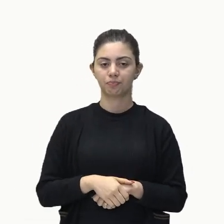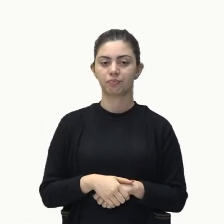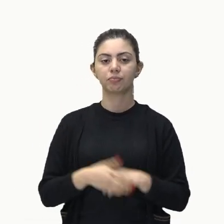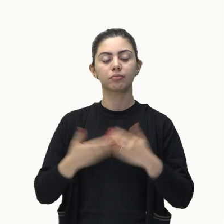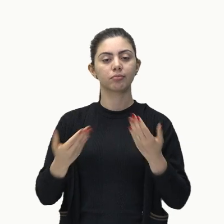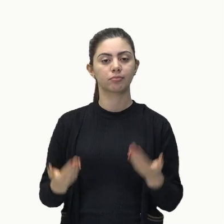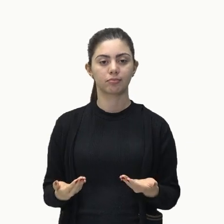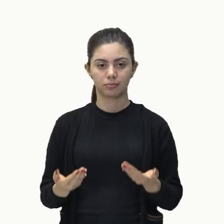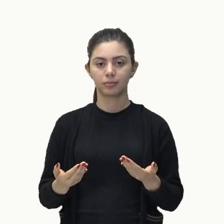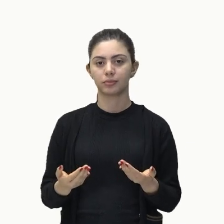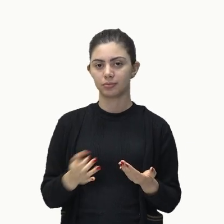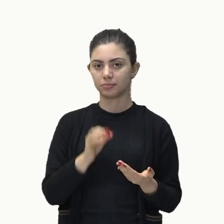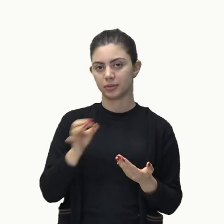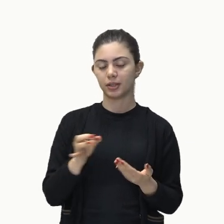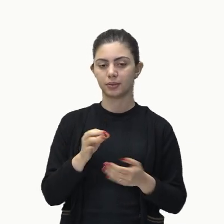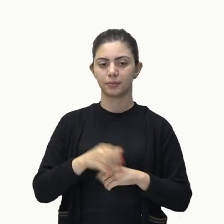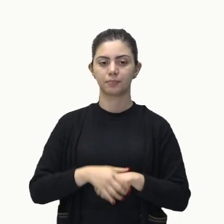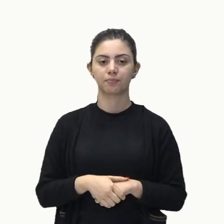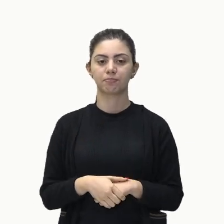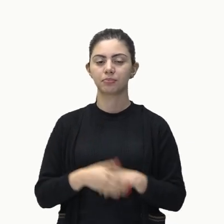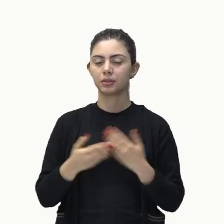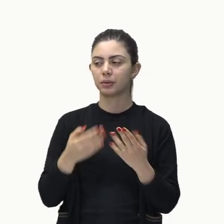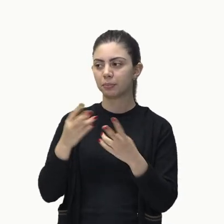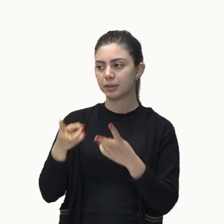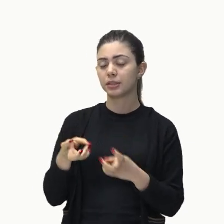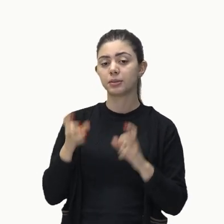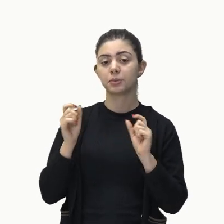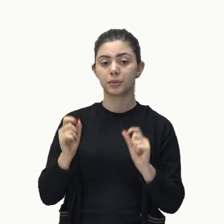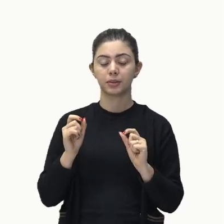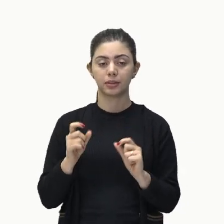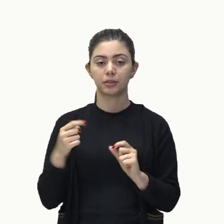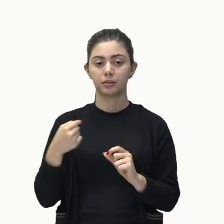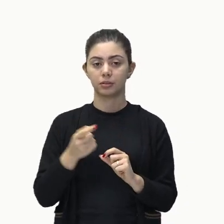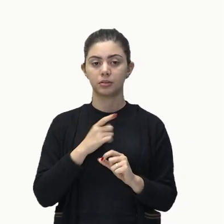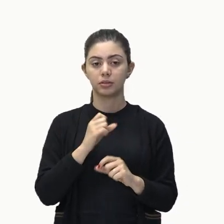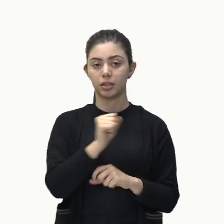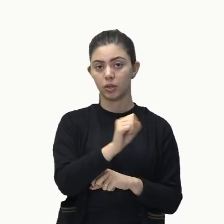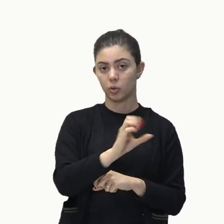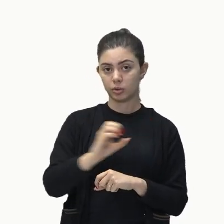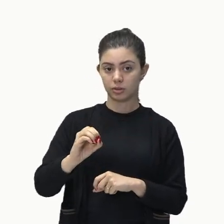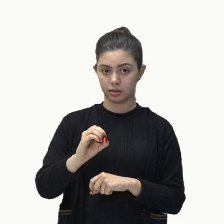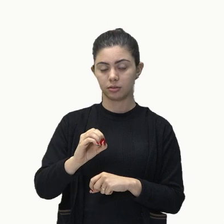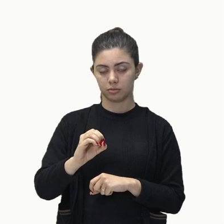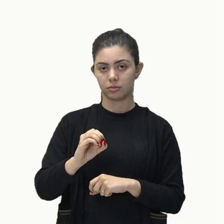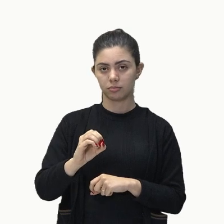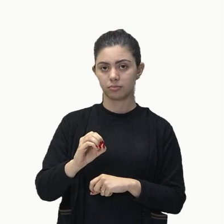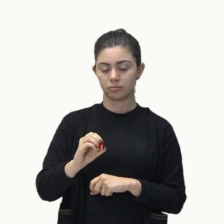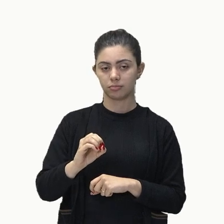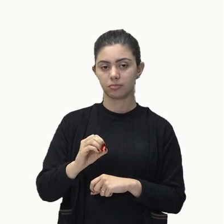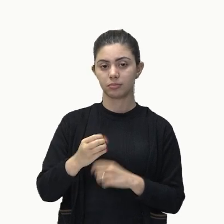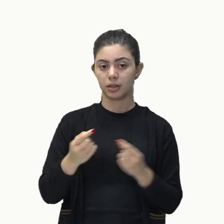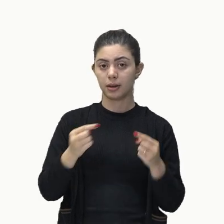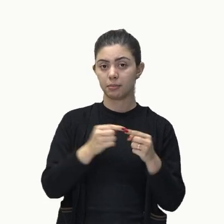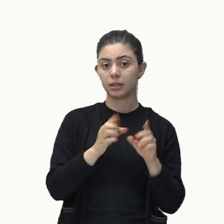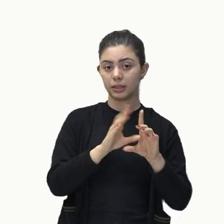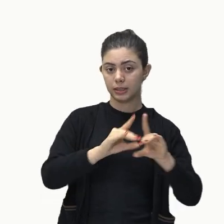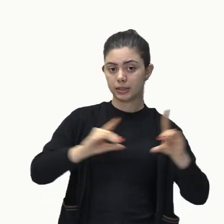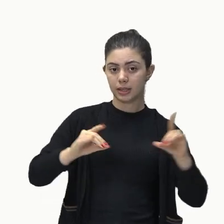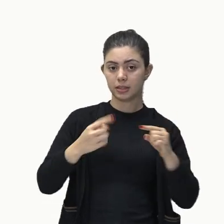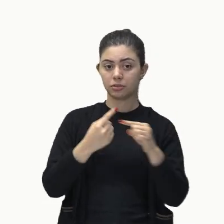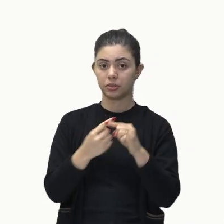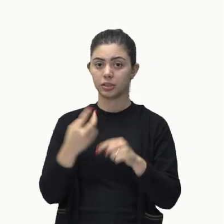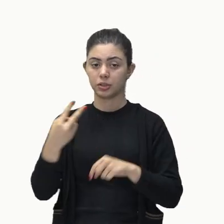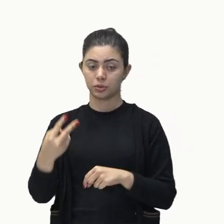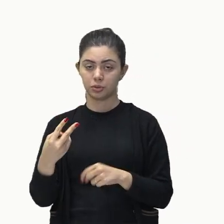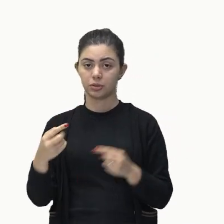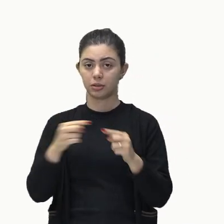e a aceleração da gravidade. Observe, então, que nós temos 800, que é a densidade, vezes 2,